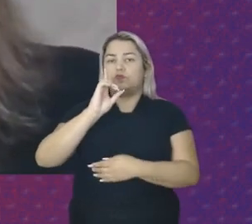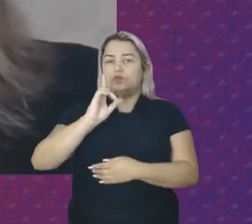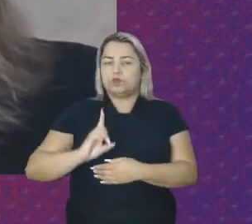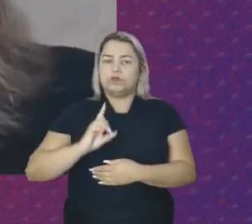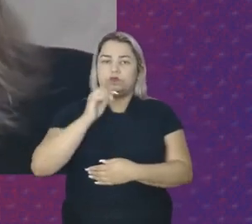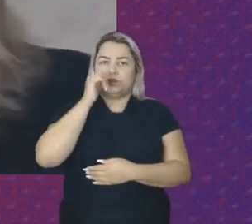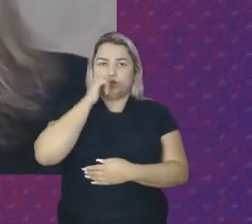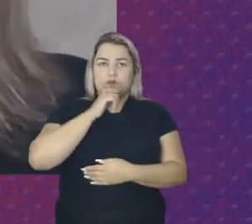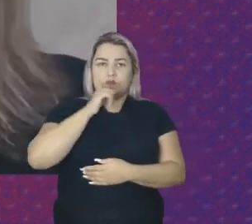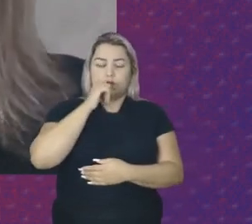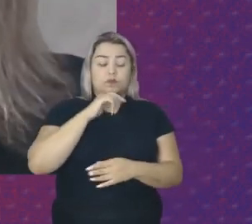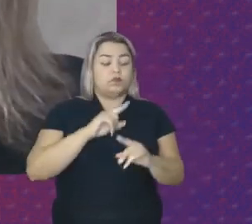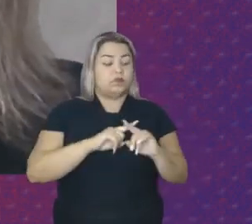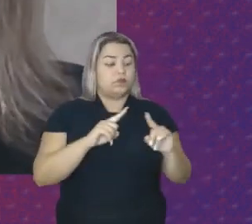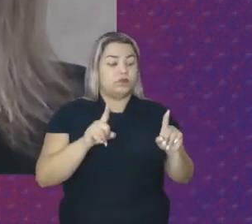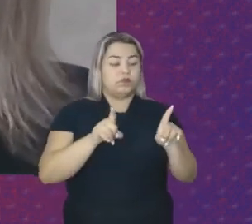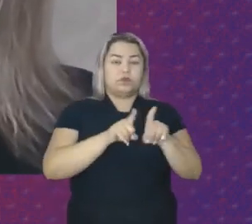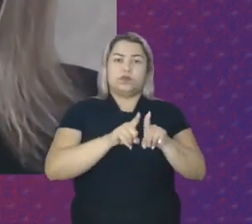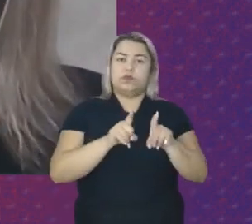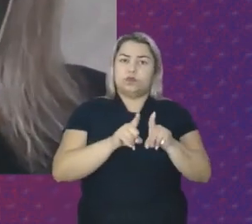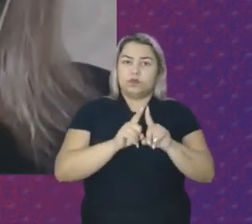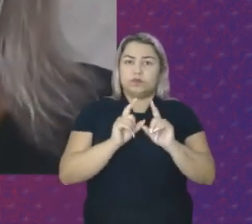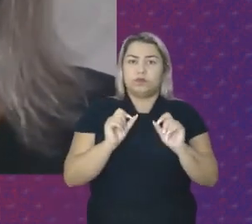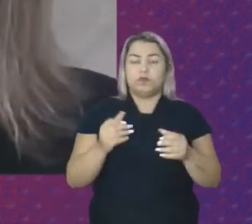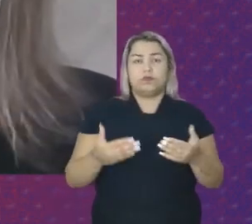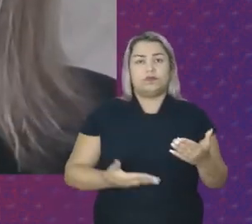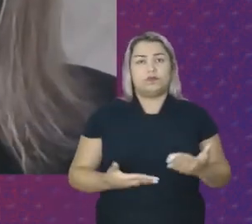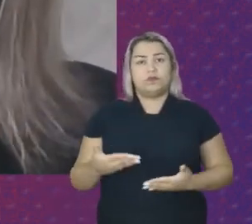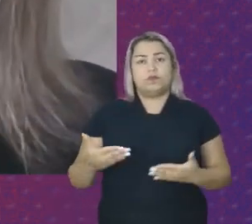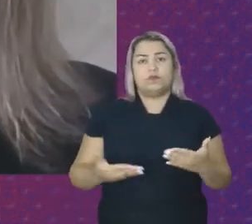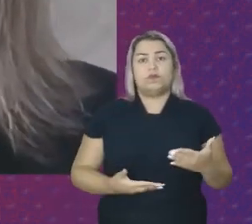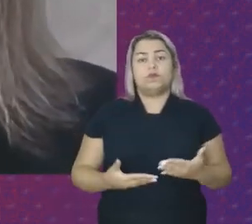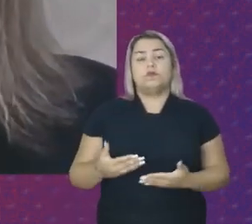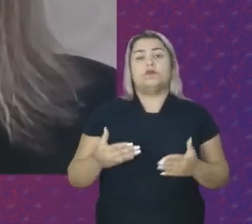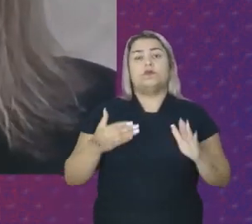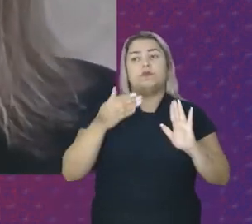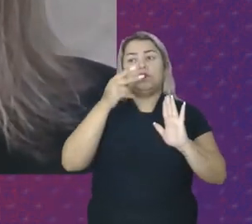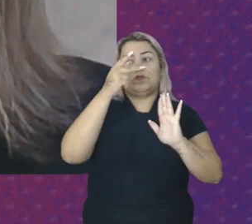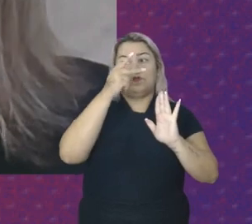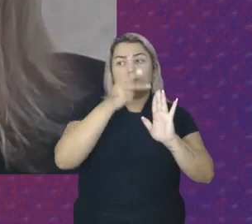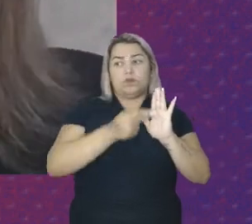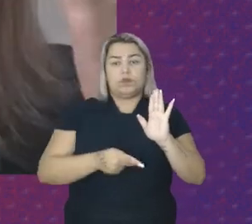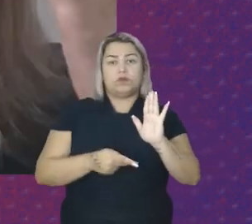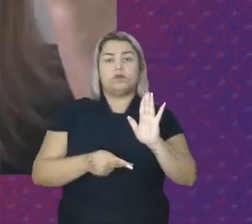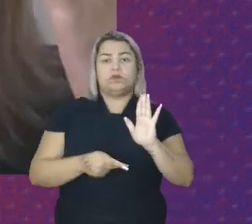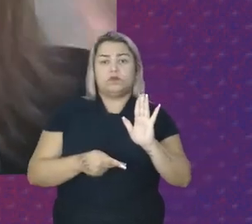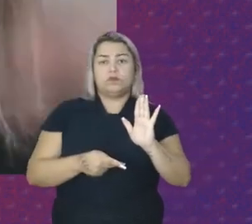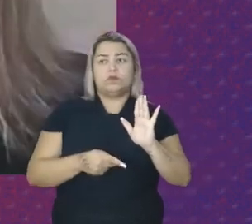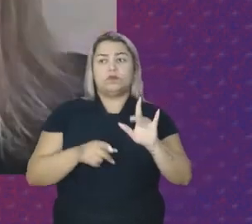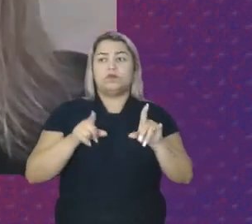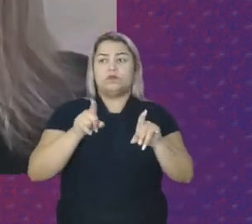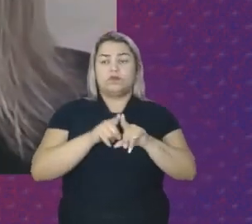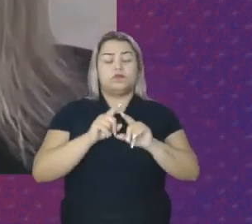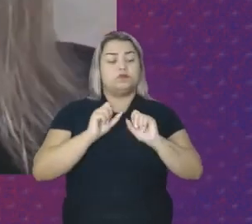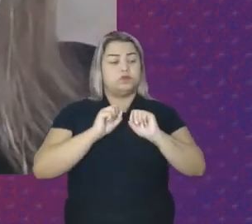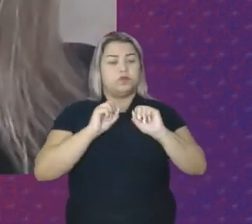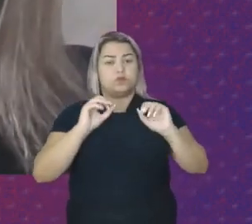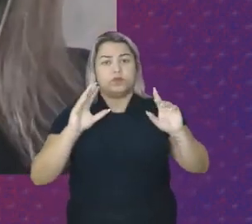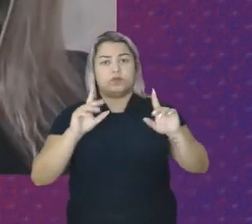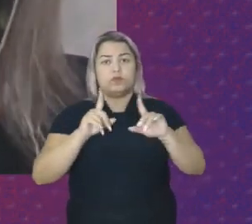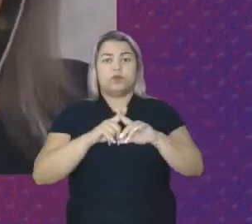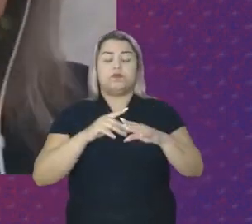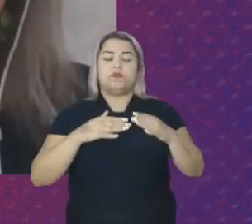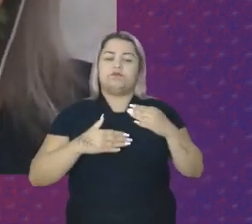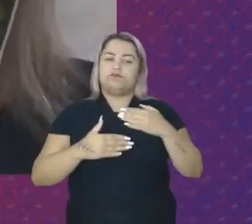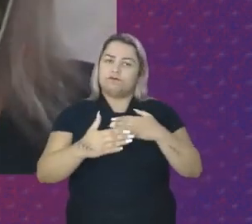mulher, mas também a que os serviços e projetos fossem mais transversais. Então, para além